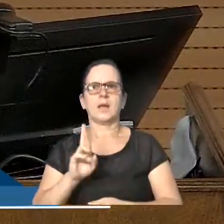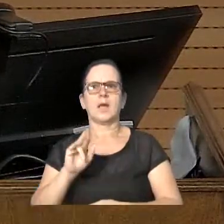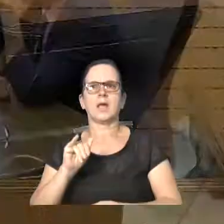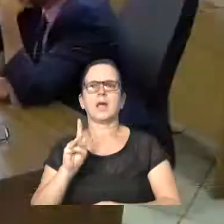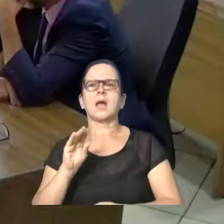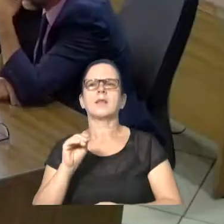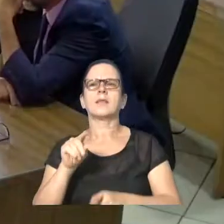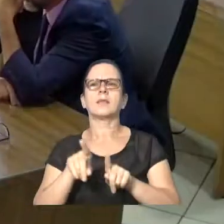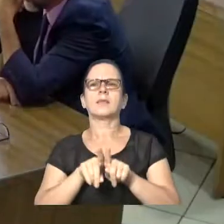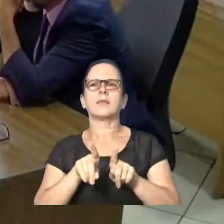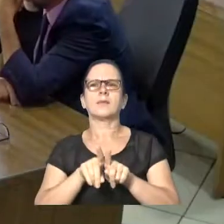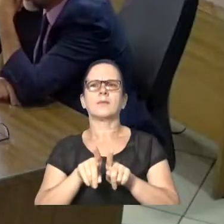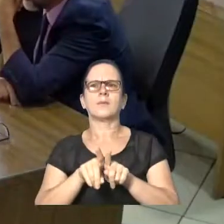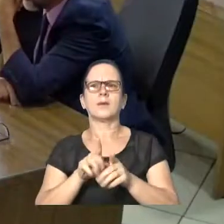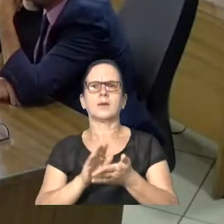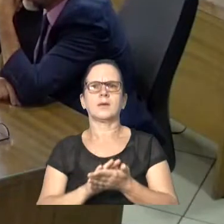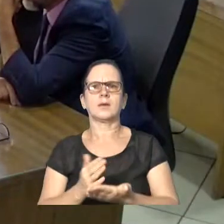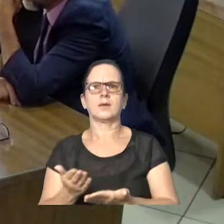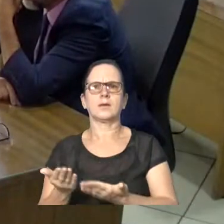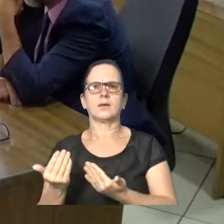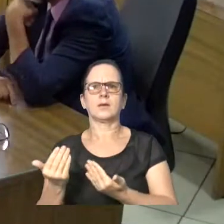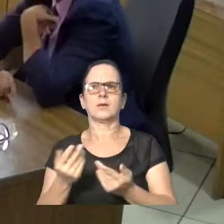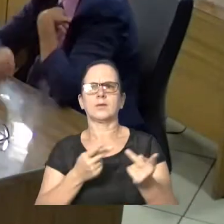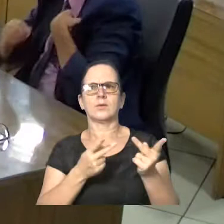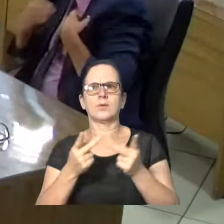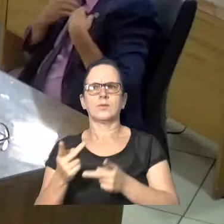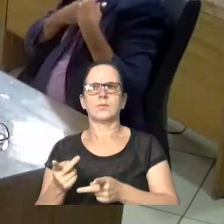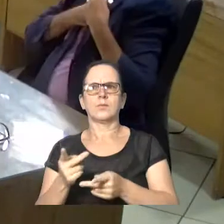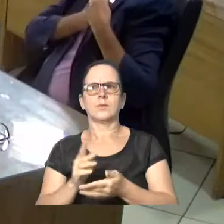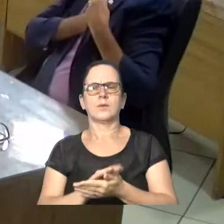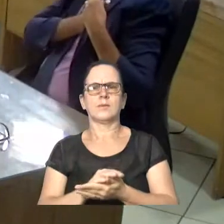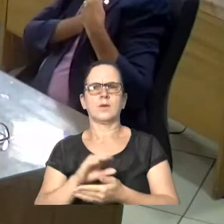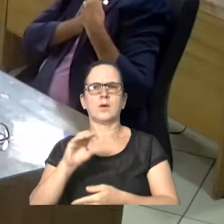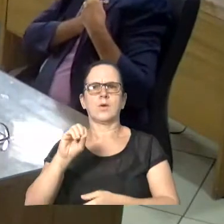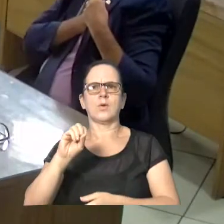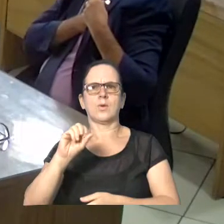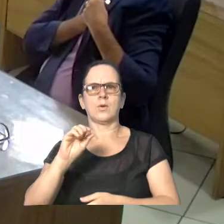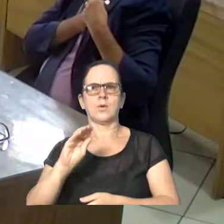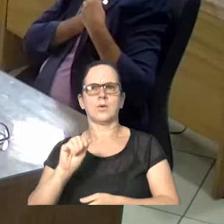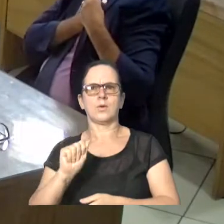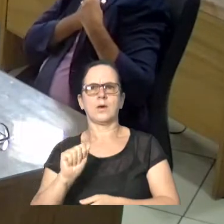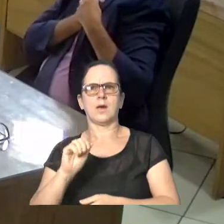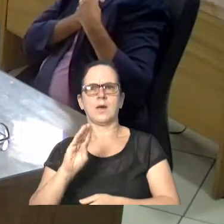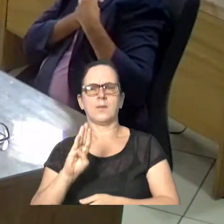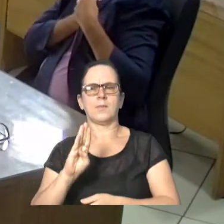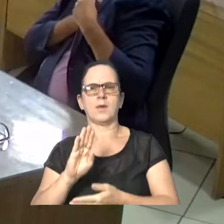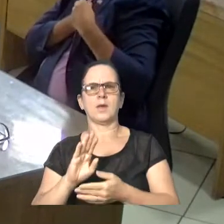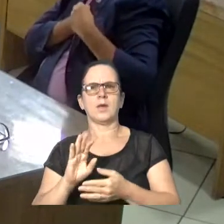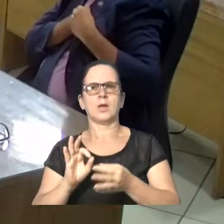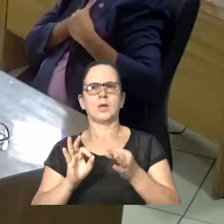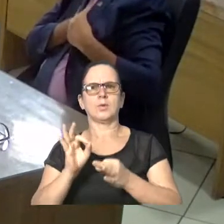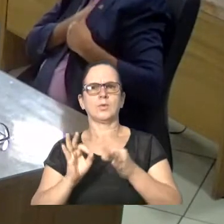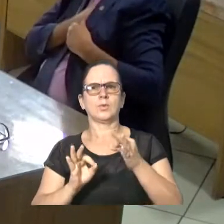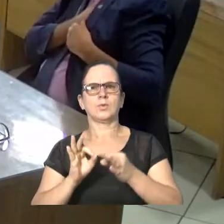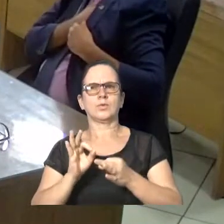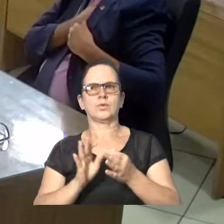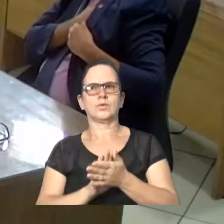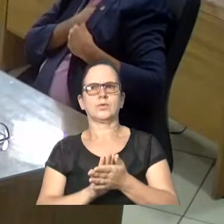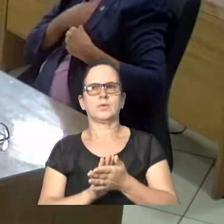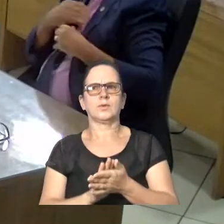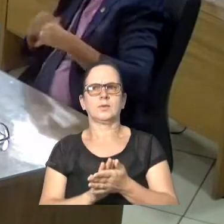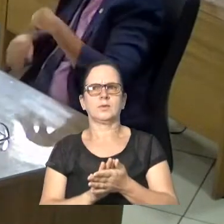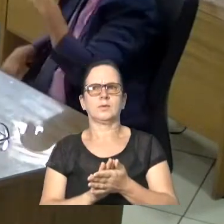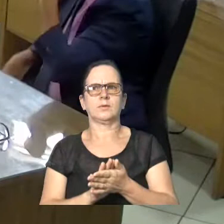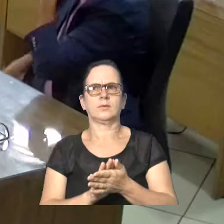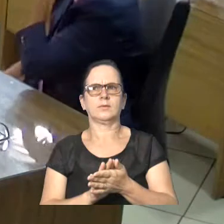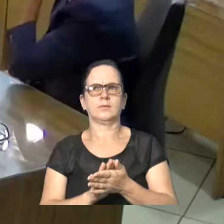registrar a presença do mais novo causídico habilitado pela OAB para trabalhar na promoção da justiça, na busca da